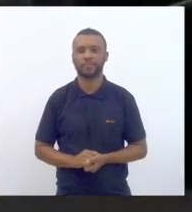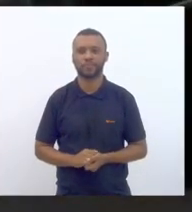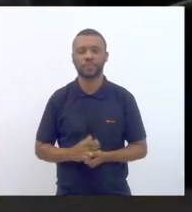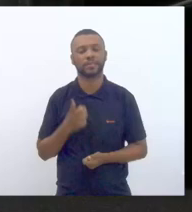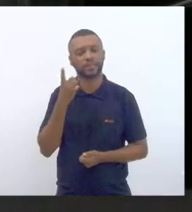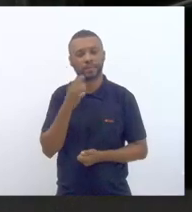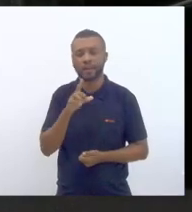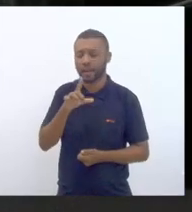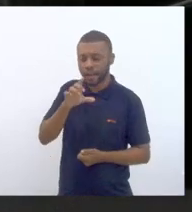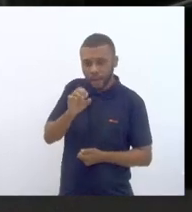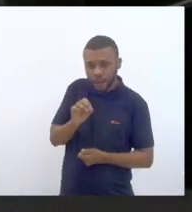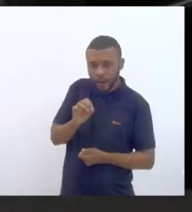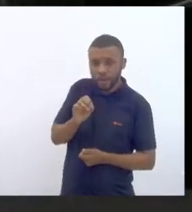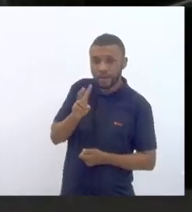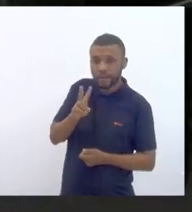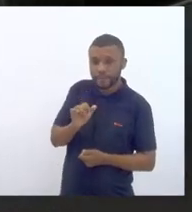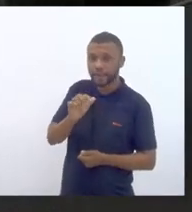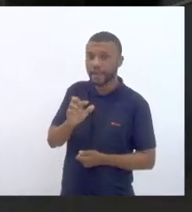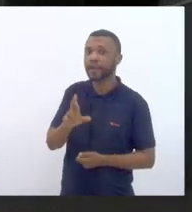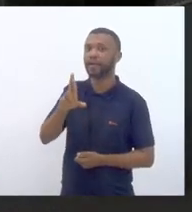Deputado Léo Vieira.